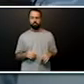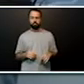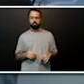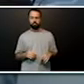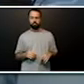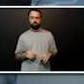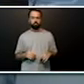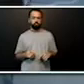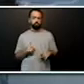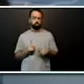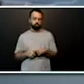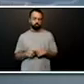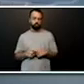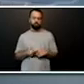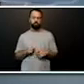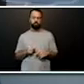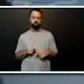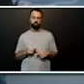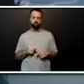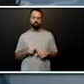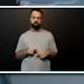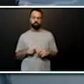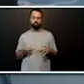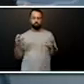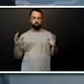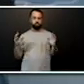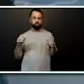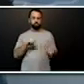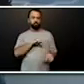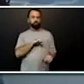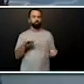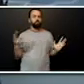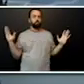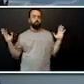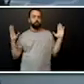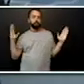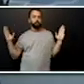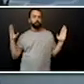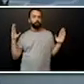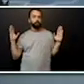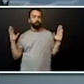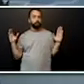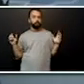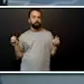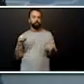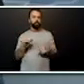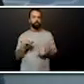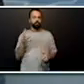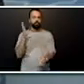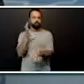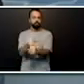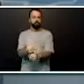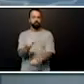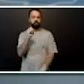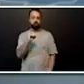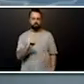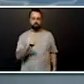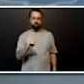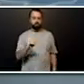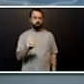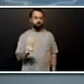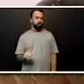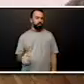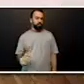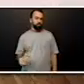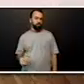toda adição de números opostos é igual a 0.